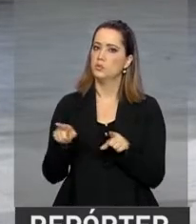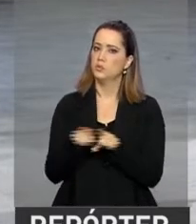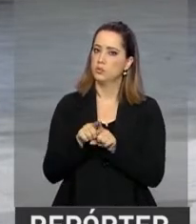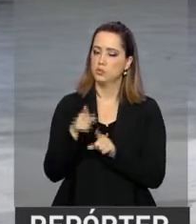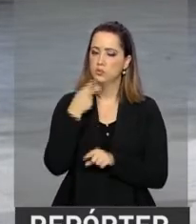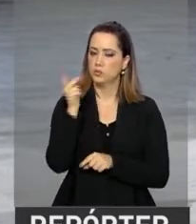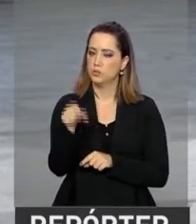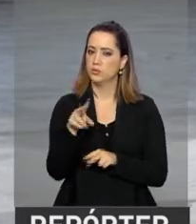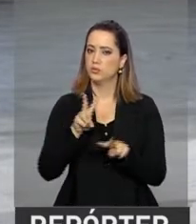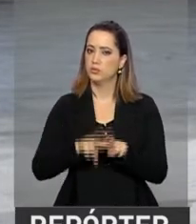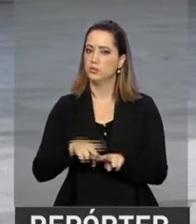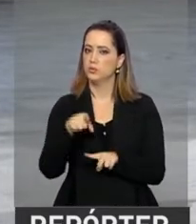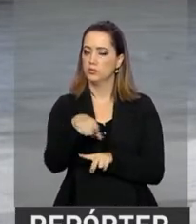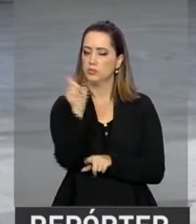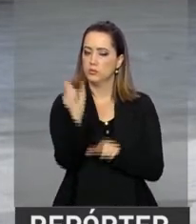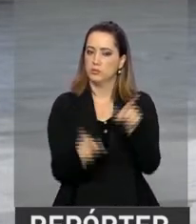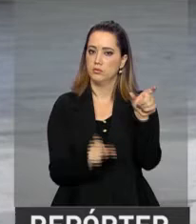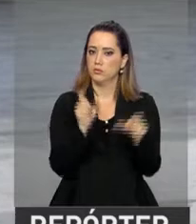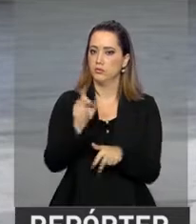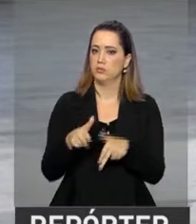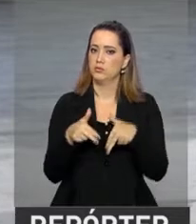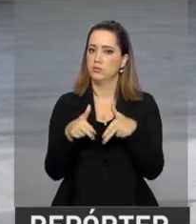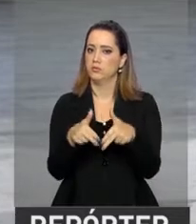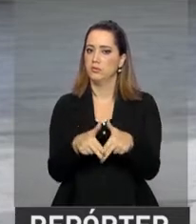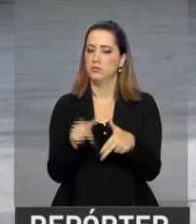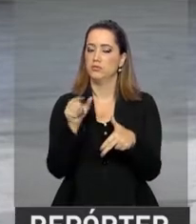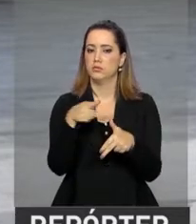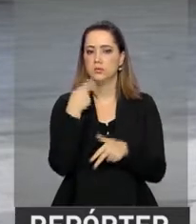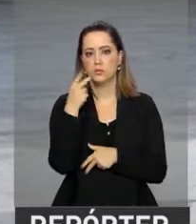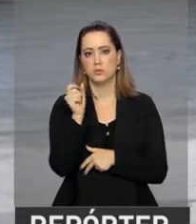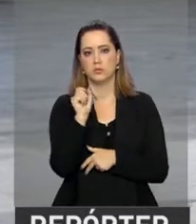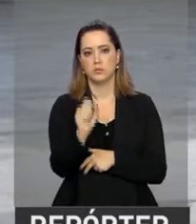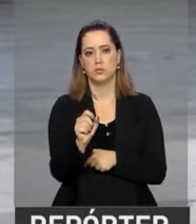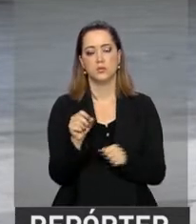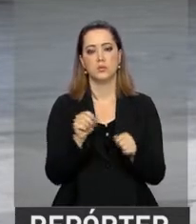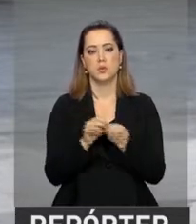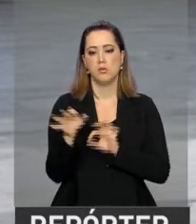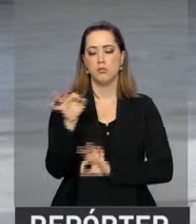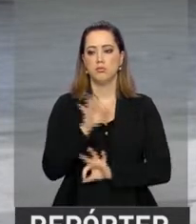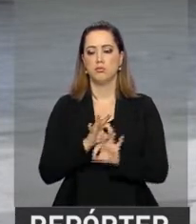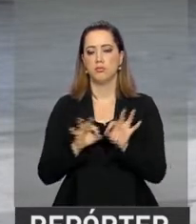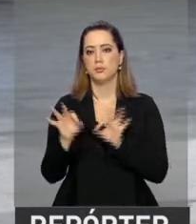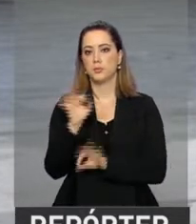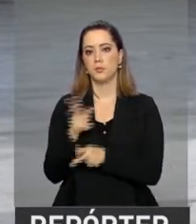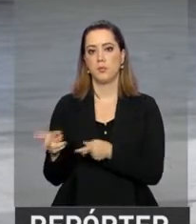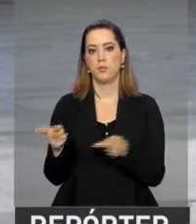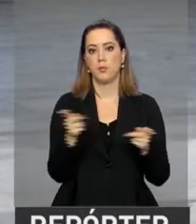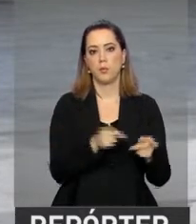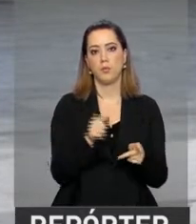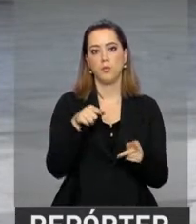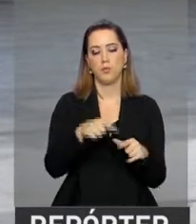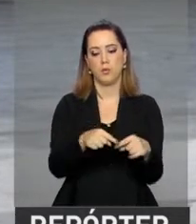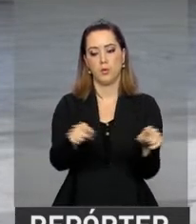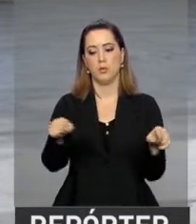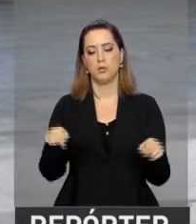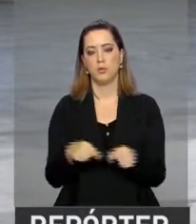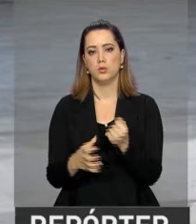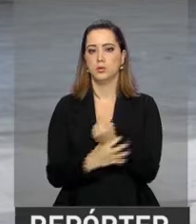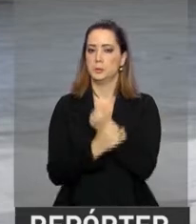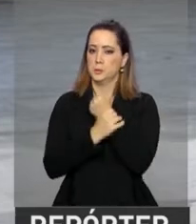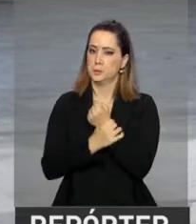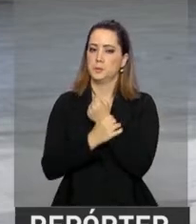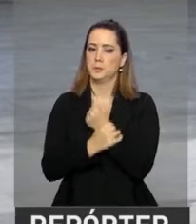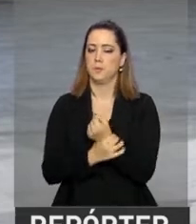a prisão desses supostos terroristas. Ele vem fazendo as últimas visitas aos centros de defesa e de